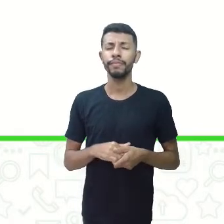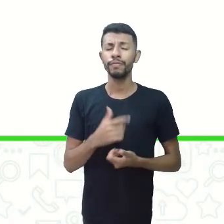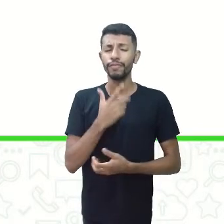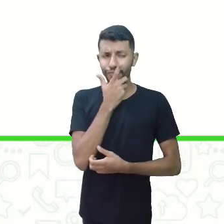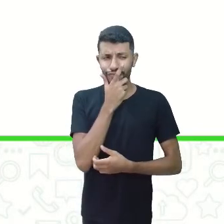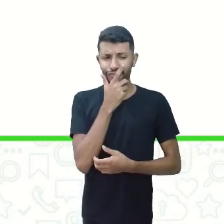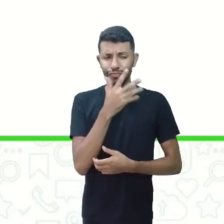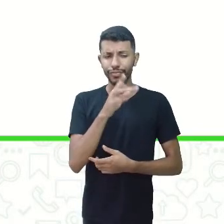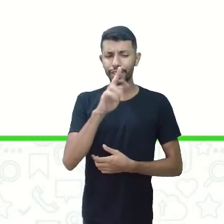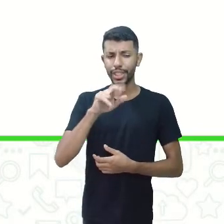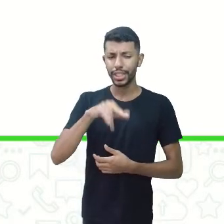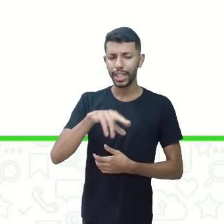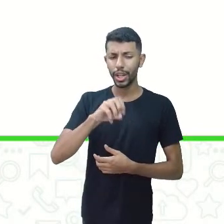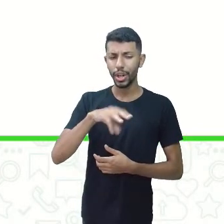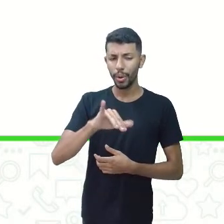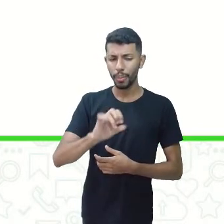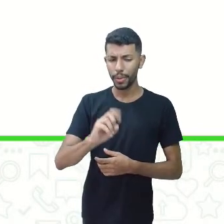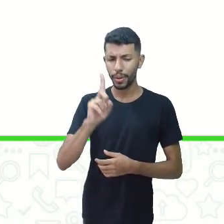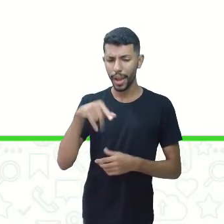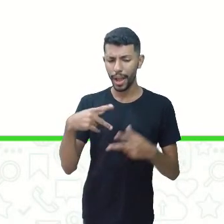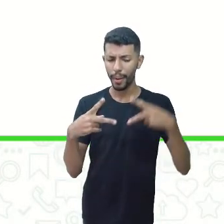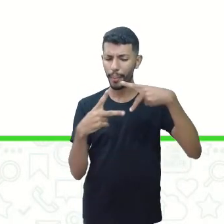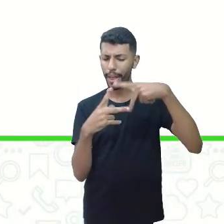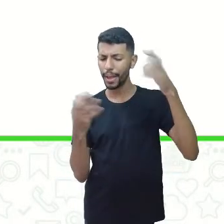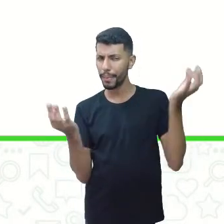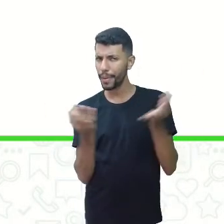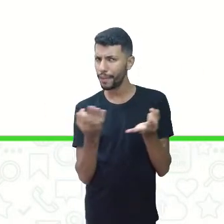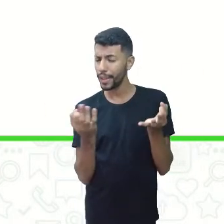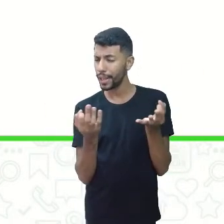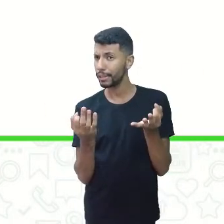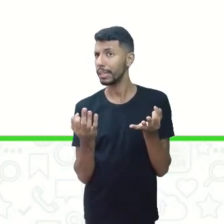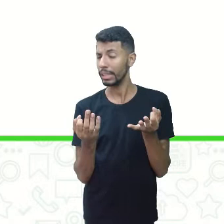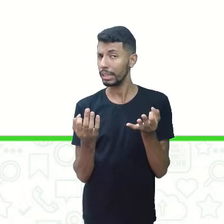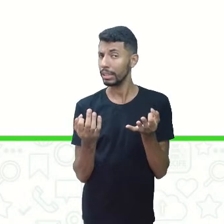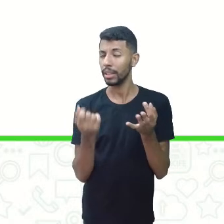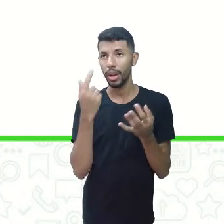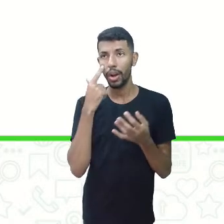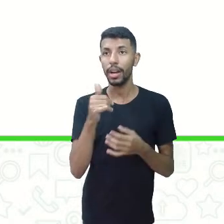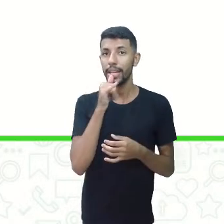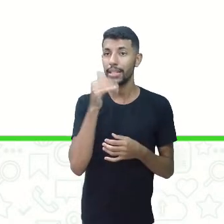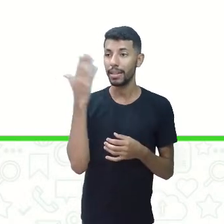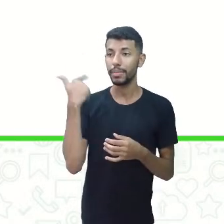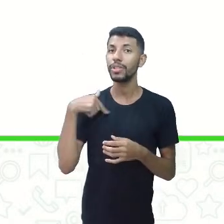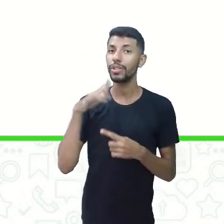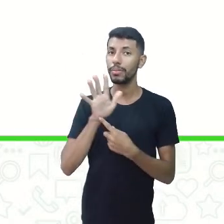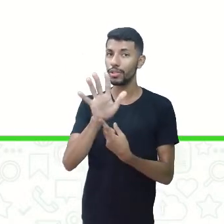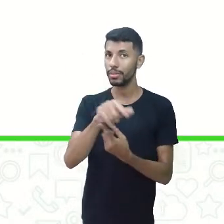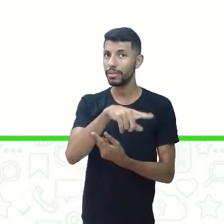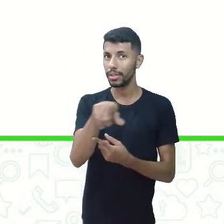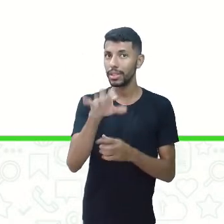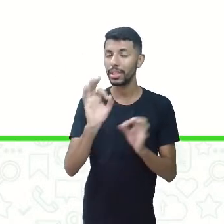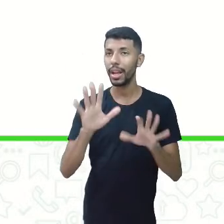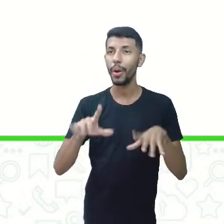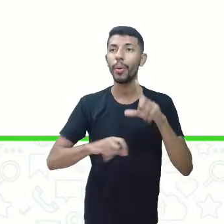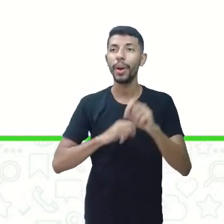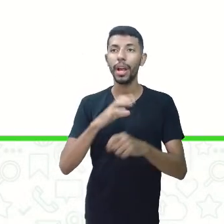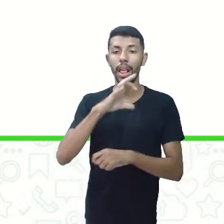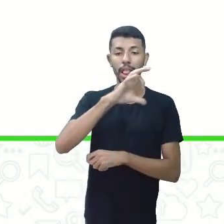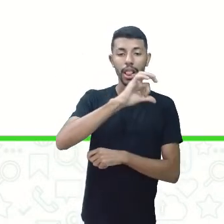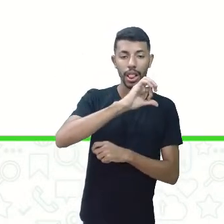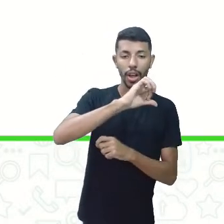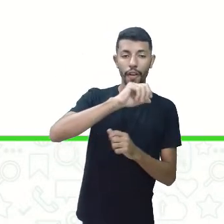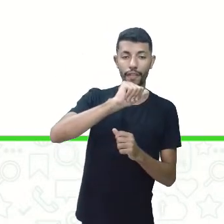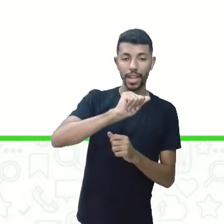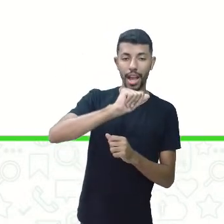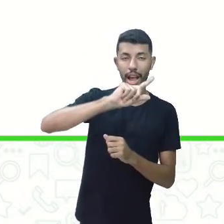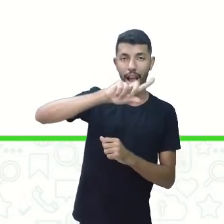quadrado perfeito? Olha, no exemplo anterior eu já mostrei para vocês, né? 9A ao quadrado menos 12AB